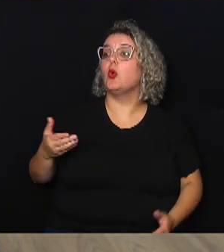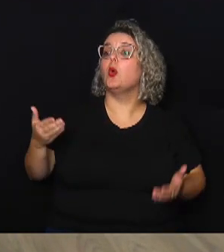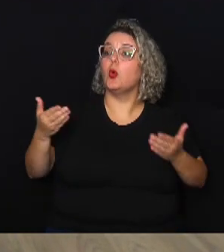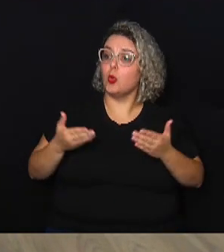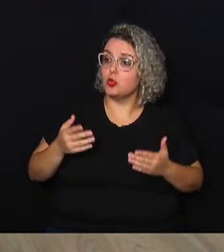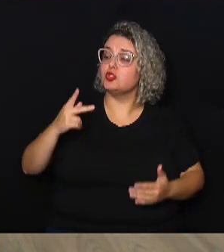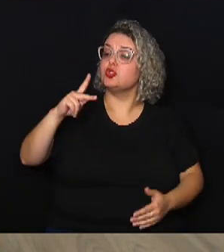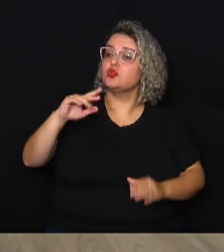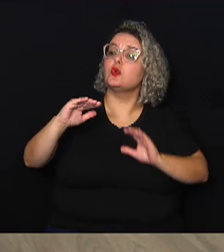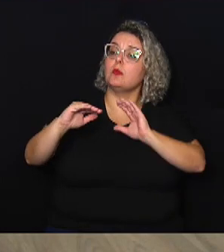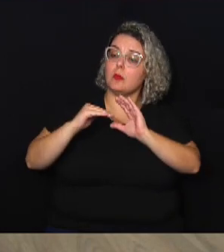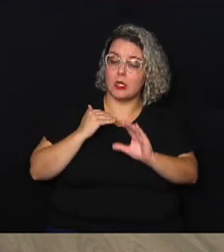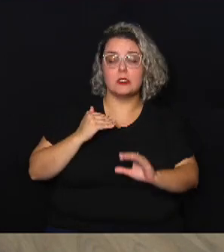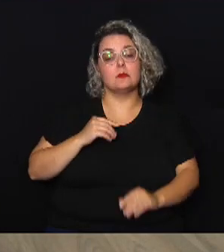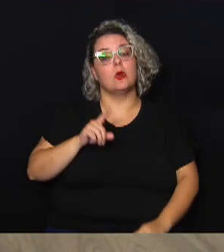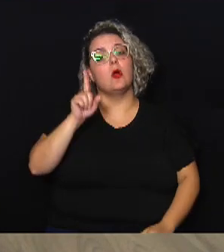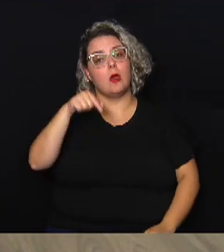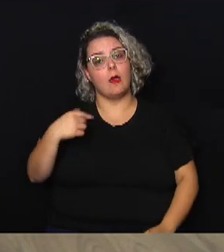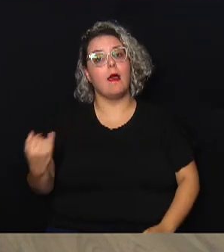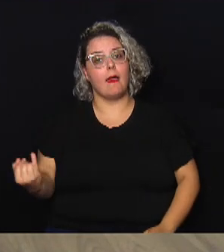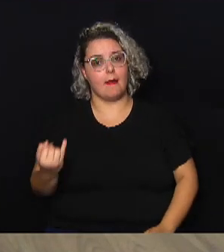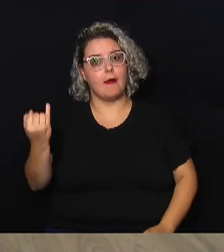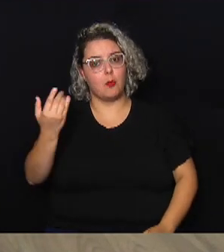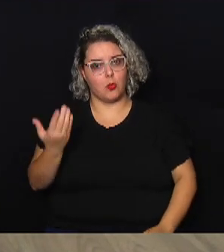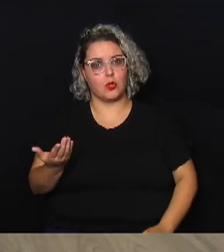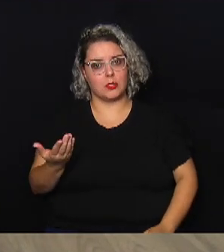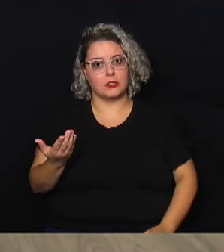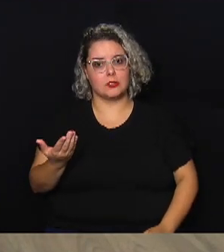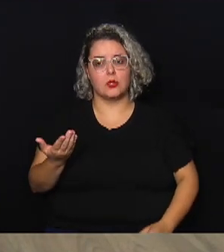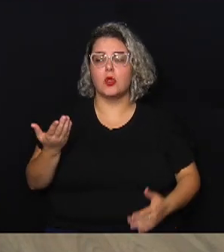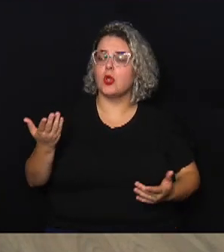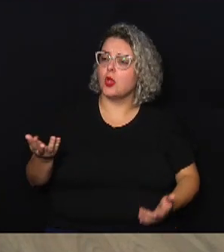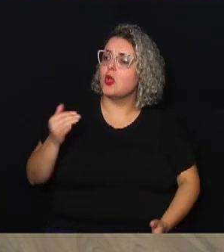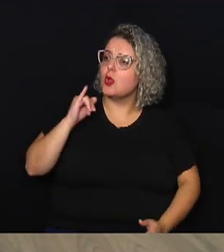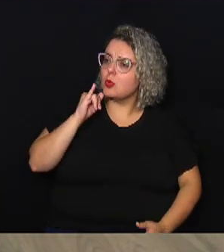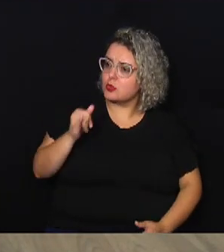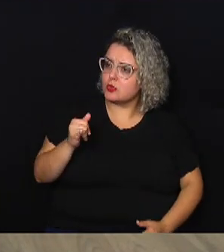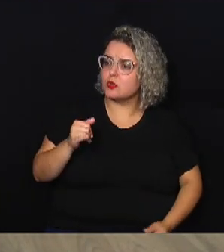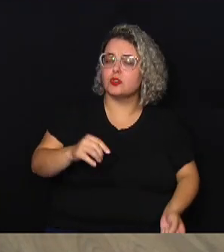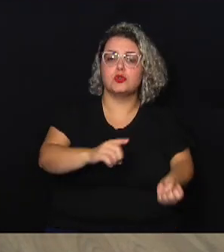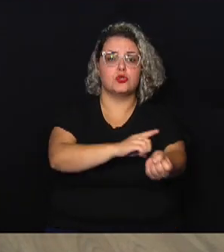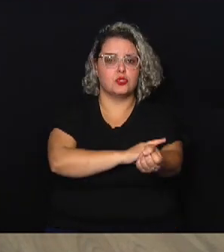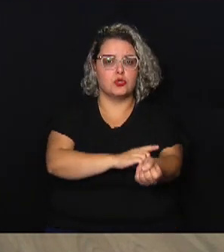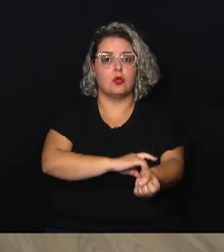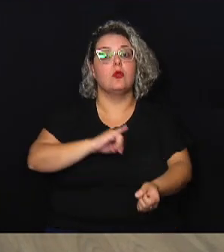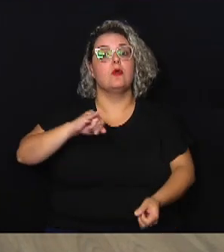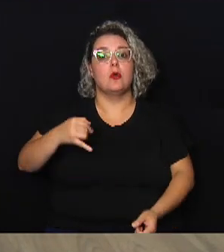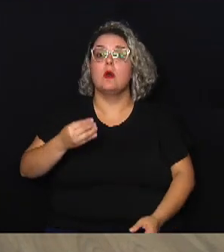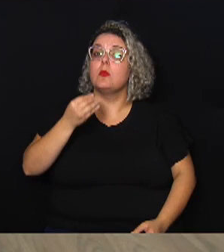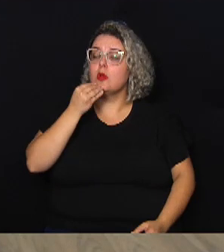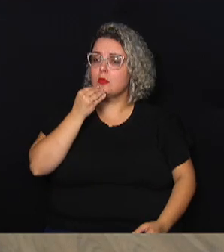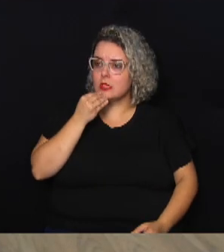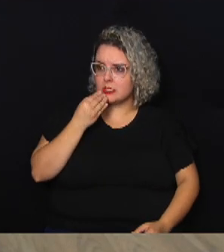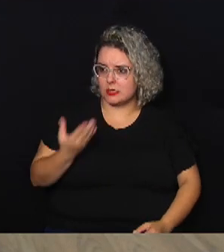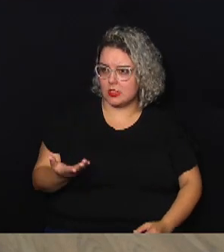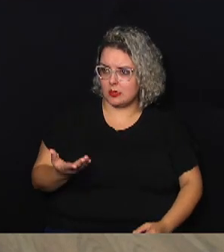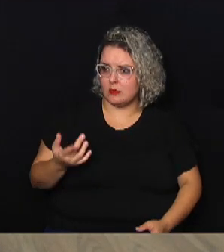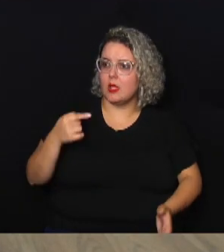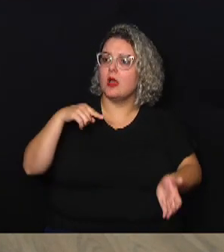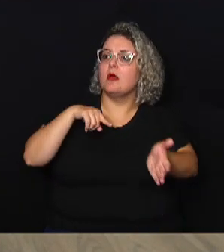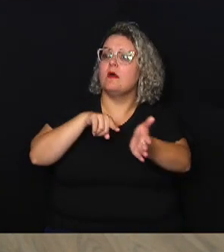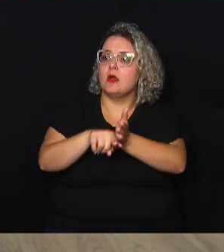sua participação é sempre muito importante. E como o senhor falou de diabetes, eu já vou aproveitar então para fazer a pergunta